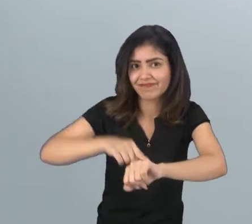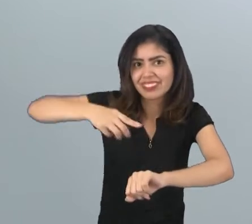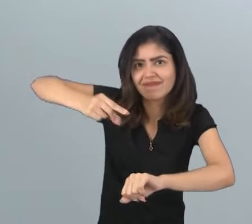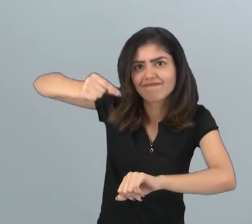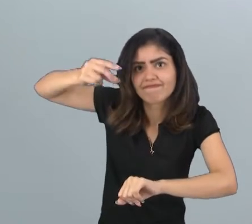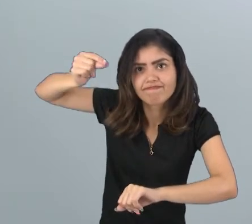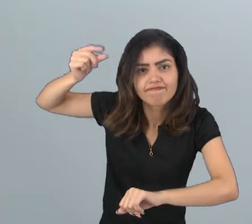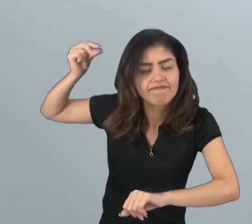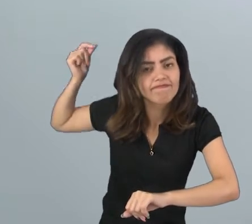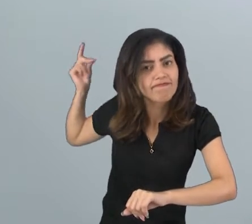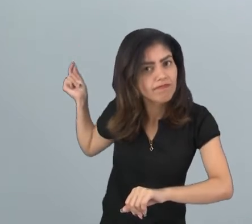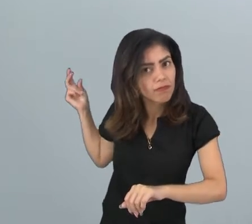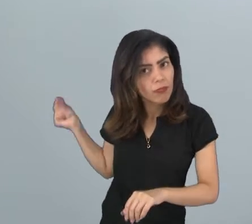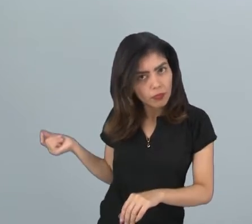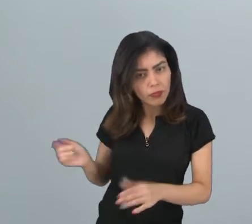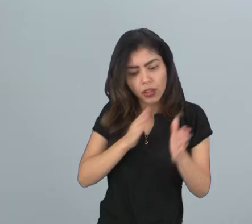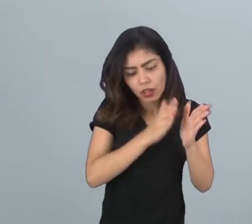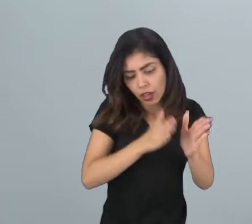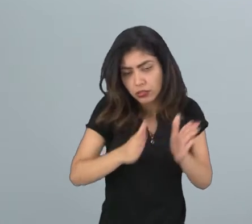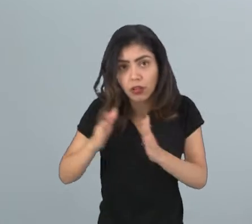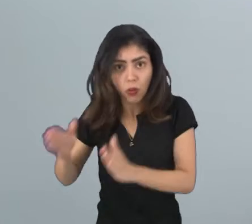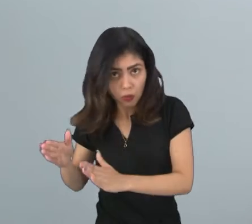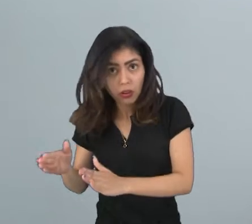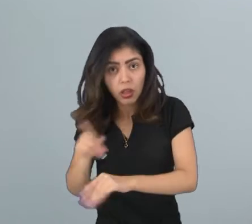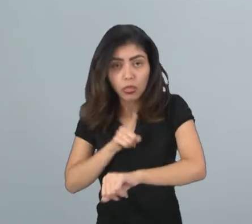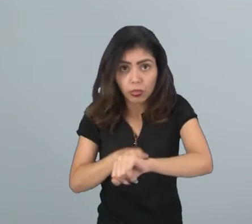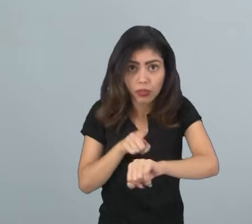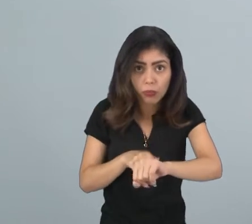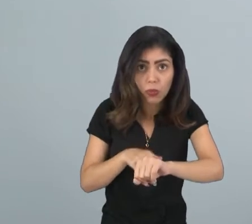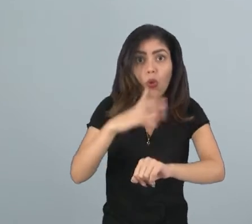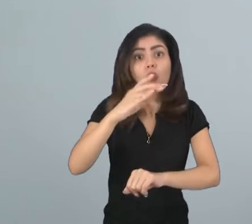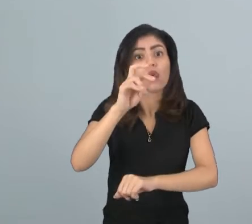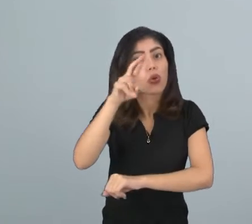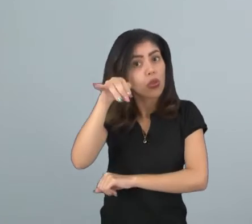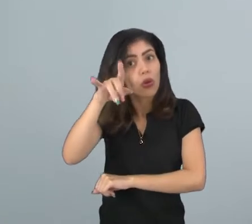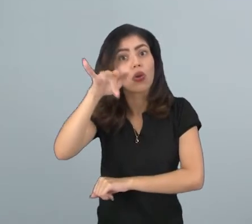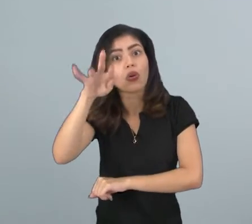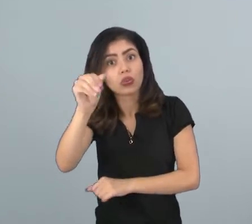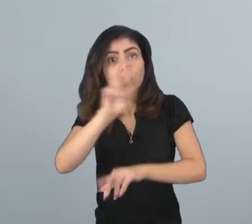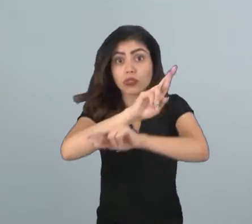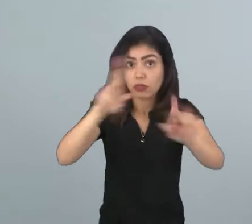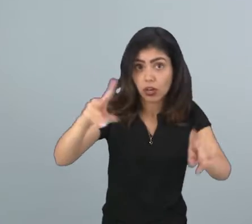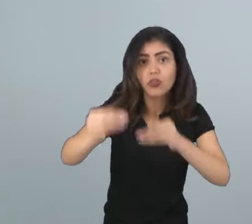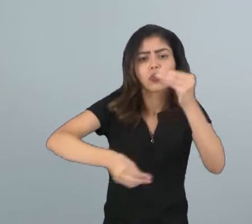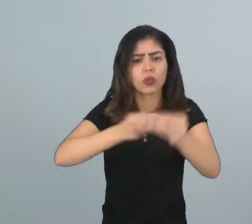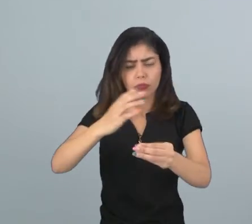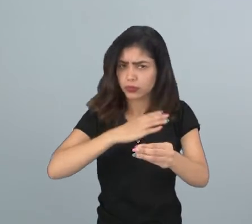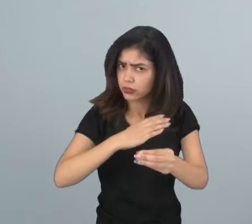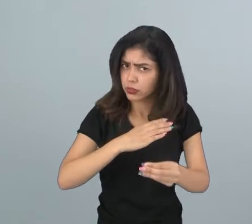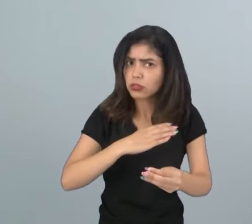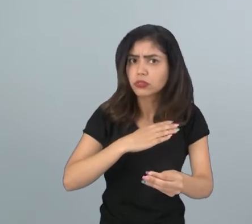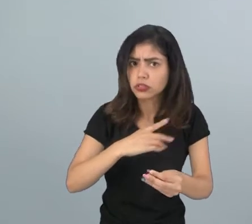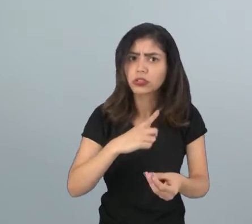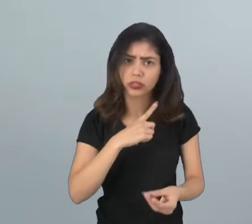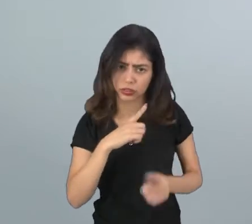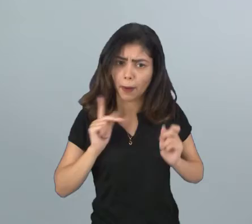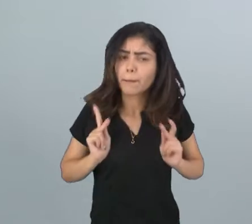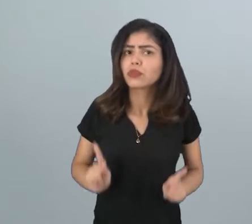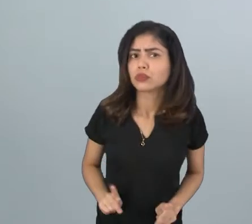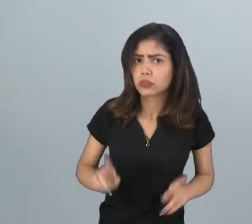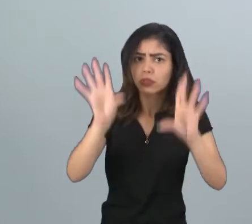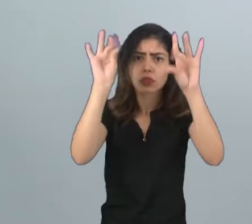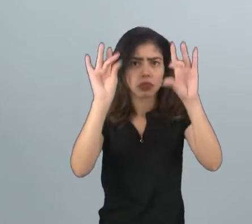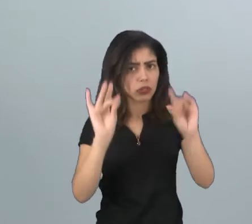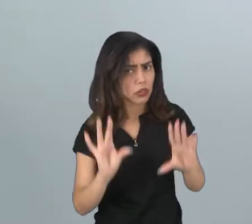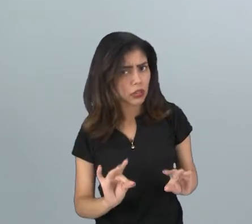tempos históricos diferentes. Então existem muitos tempos na forma como a cidade se comporta, como ela se